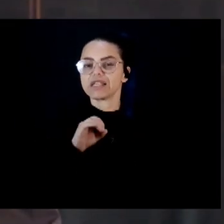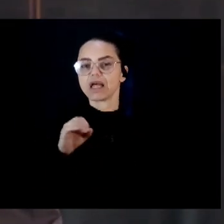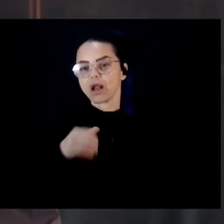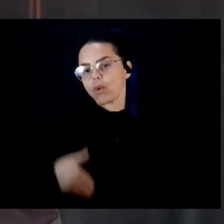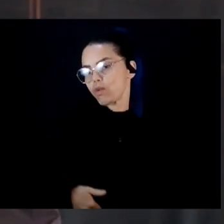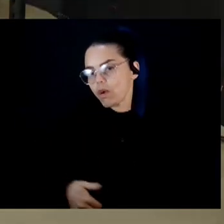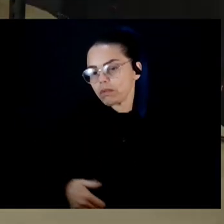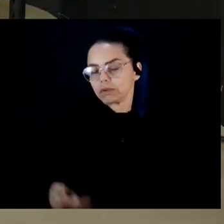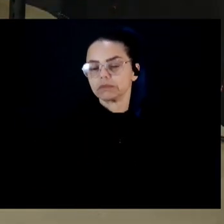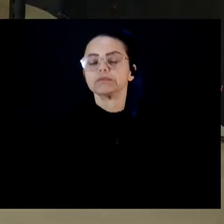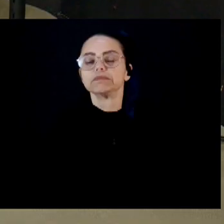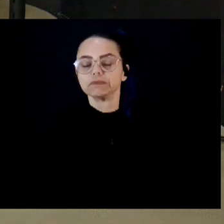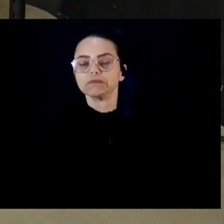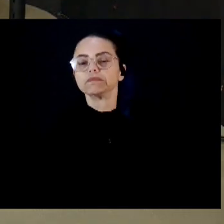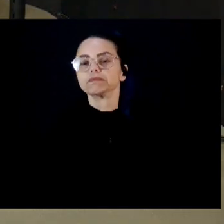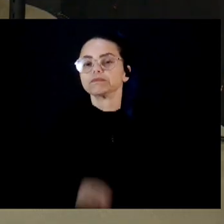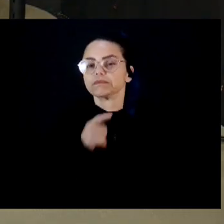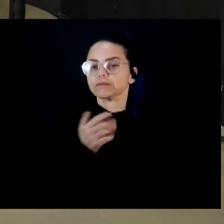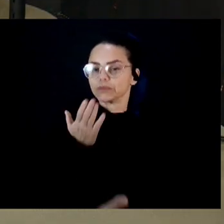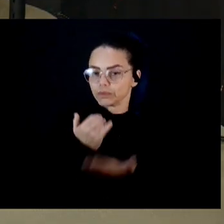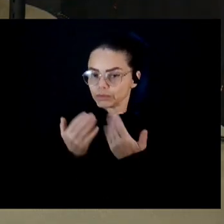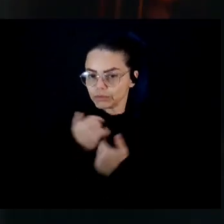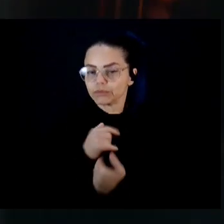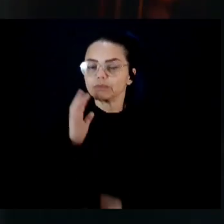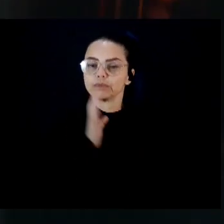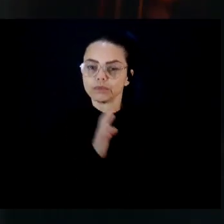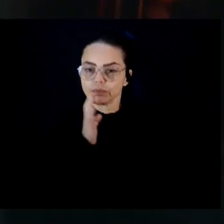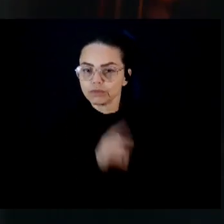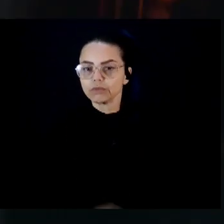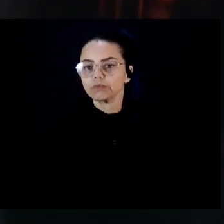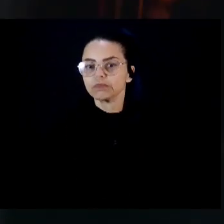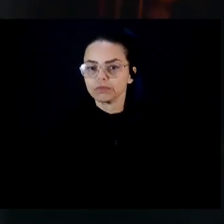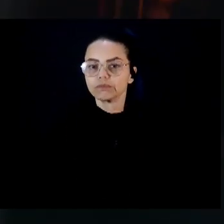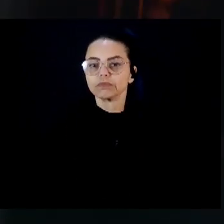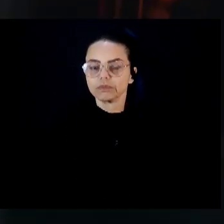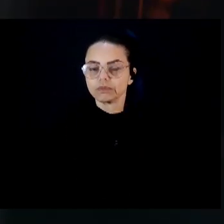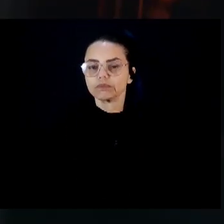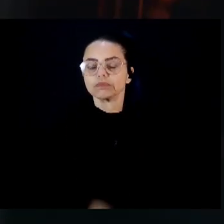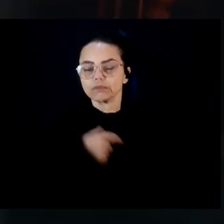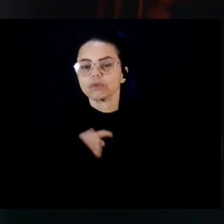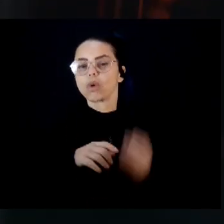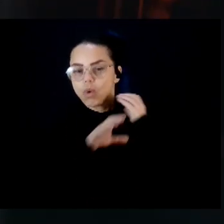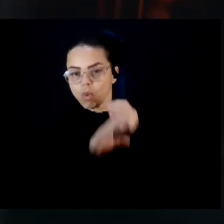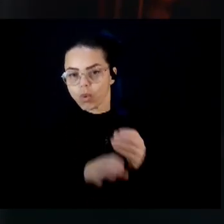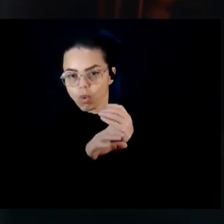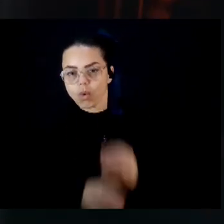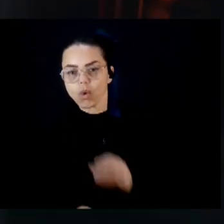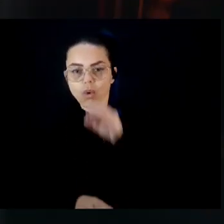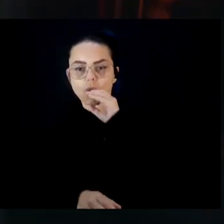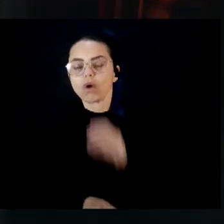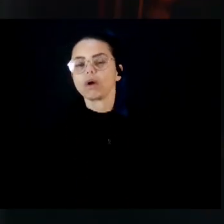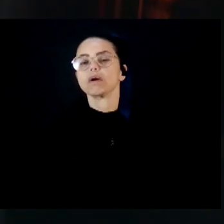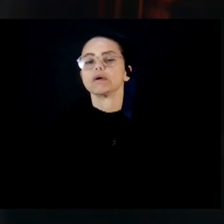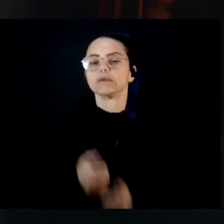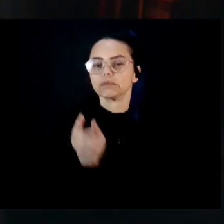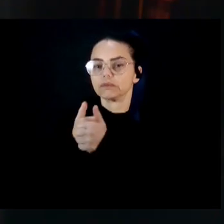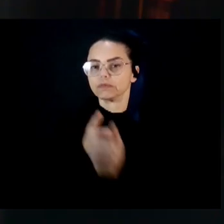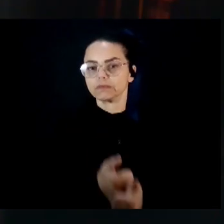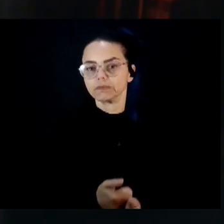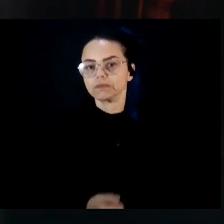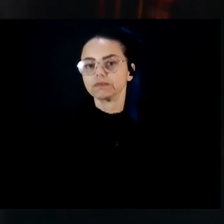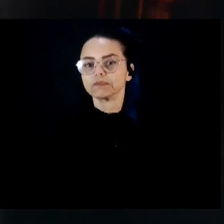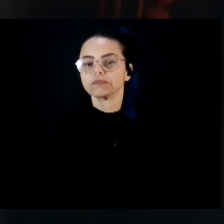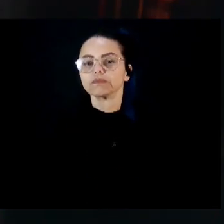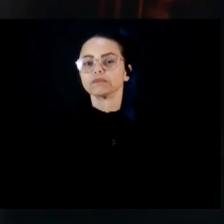porque aí você vai se alimentar bem, você vai fazer a suplementação sim, mas com o acompanhamento, né, dos seus médicos,